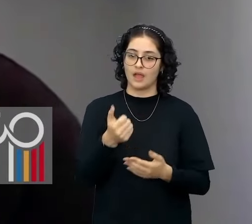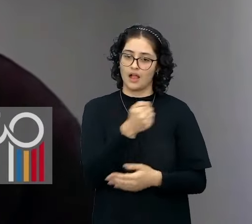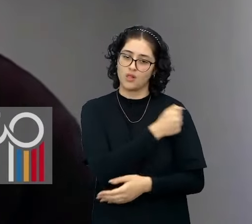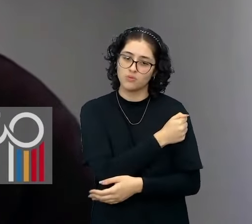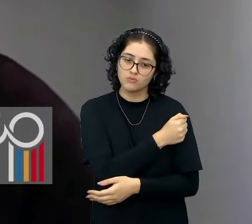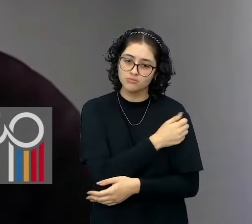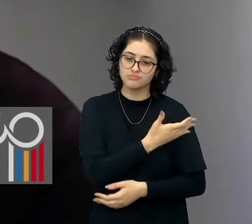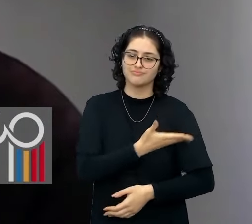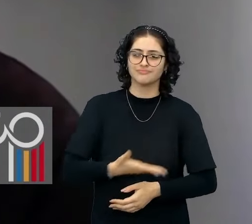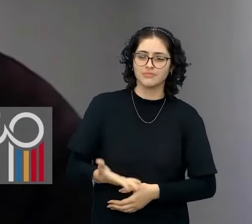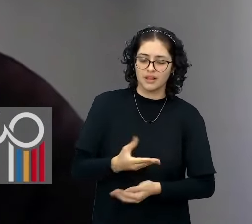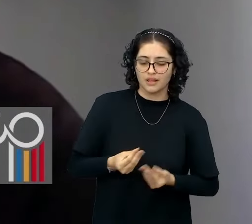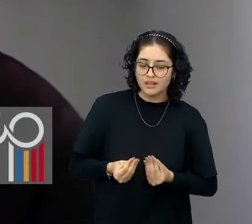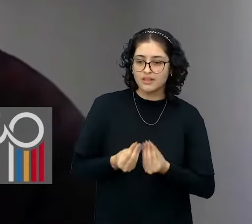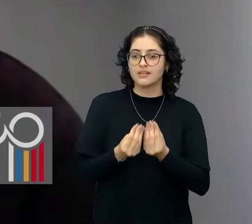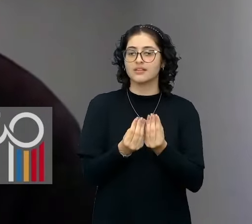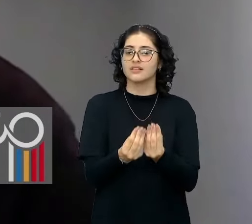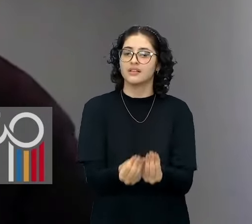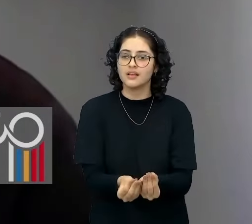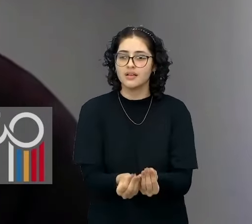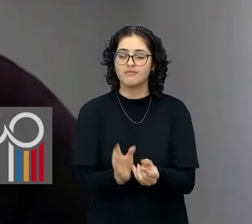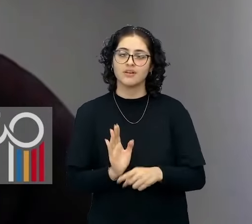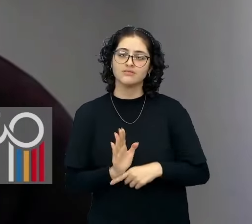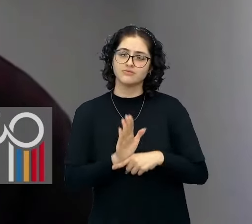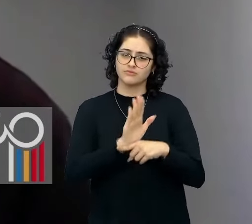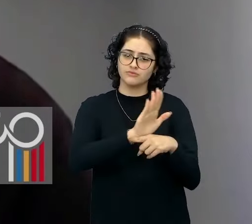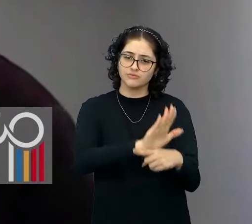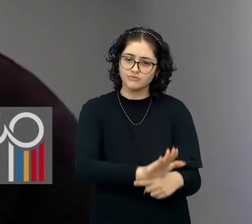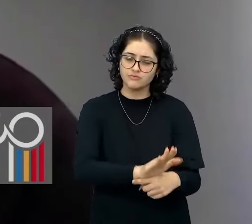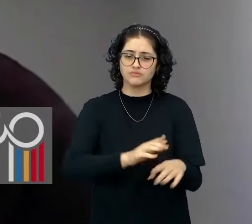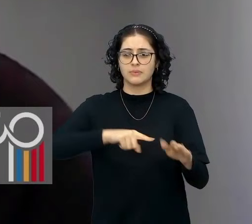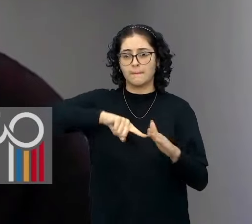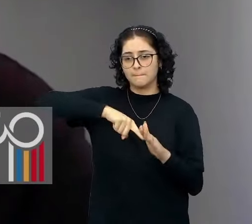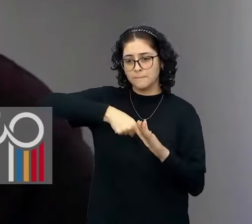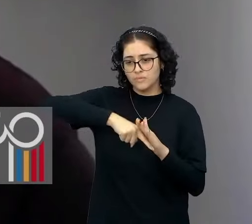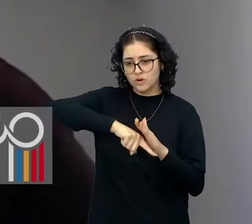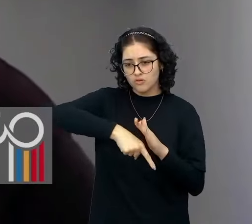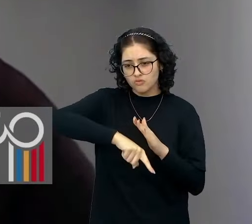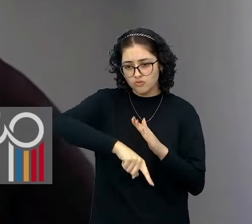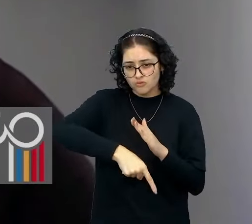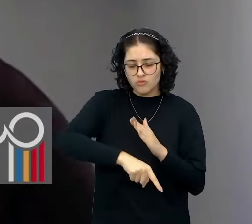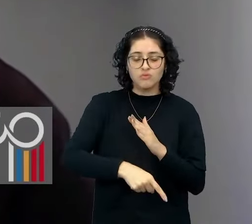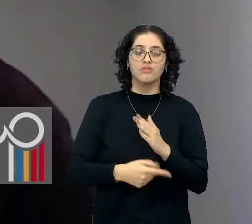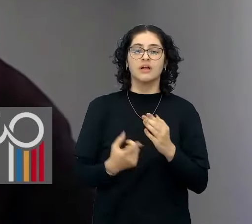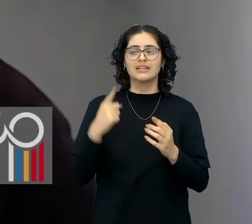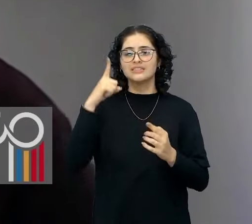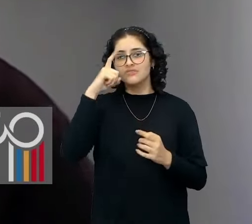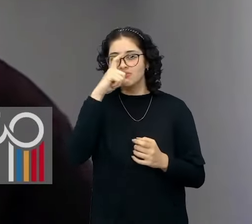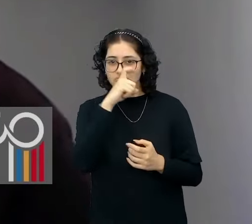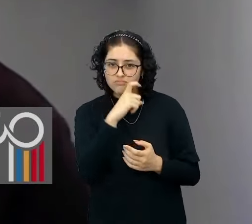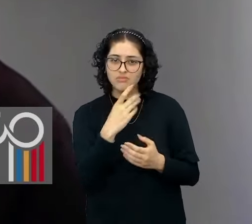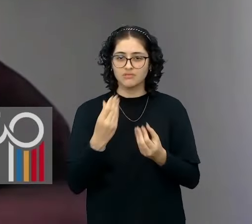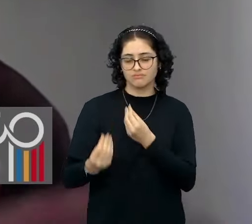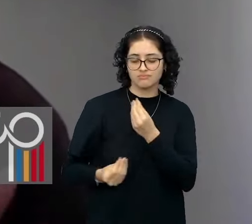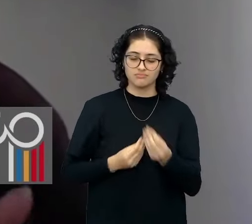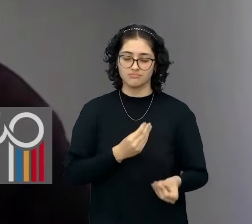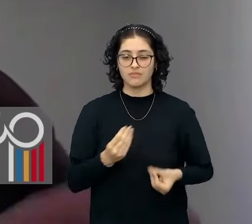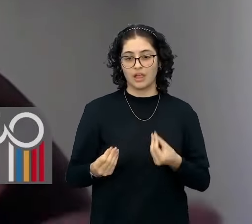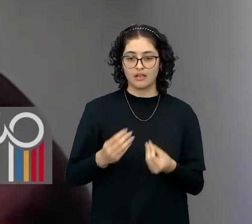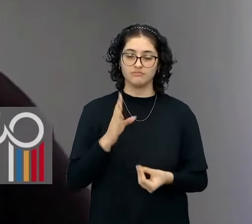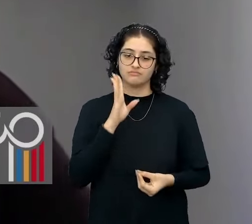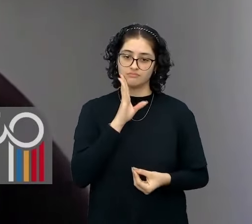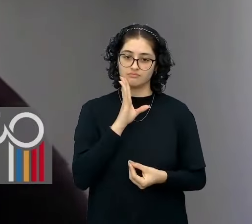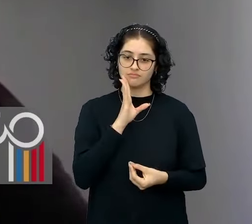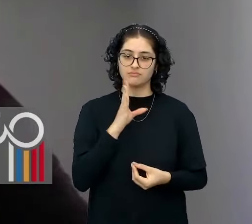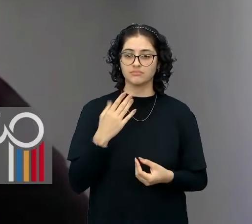né, a recuperação, o aprofundamento das defasagens dos estudantes, né? O quanto é bacana. Eu